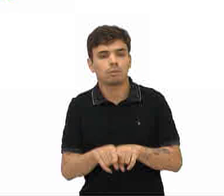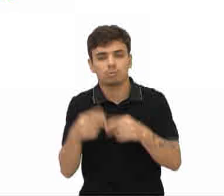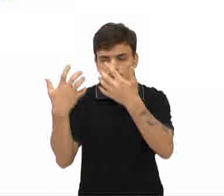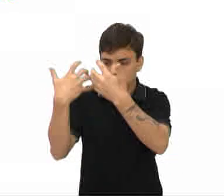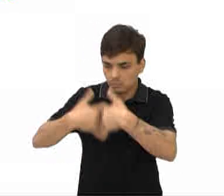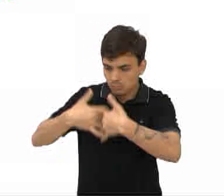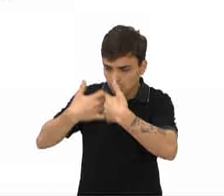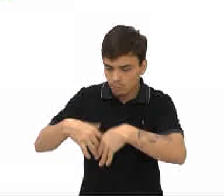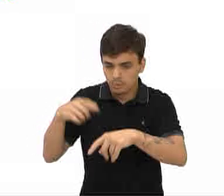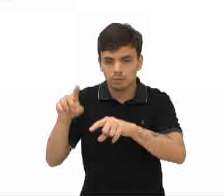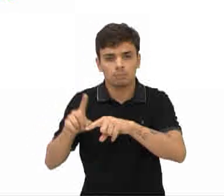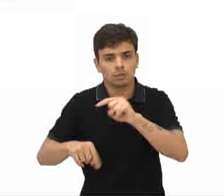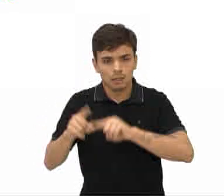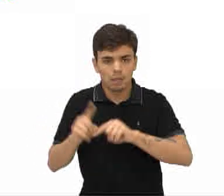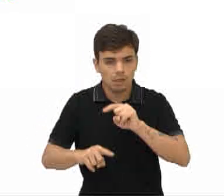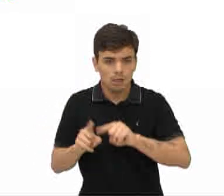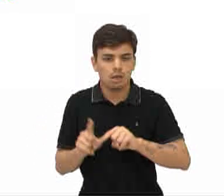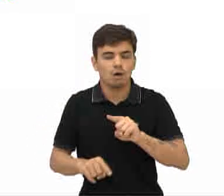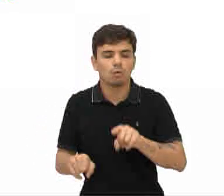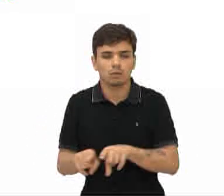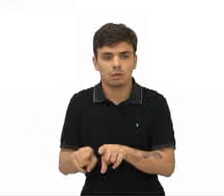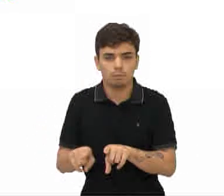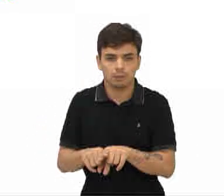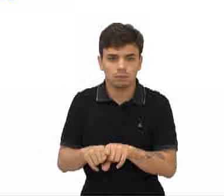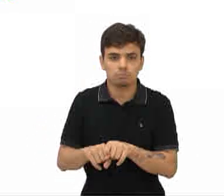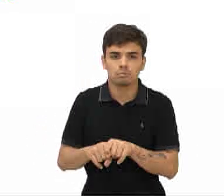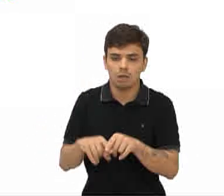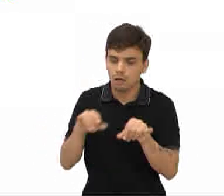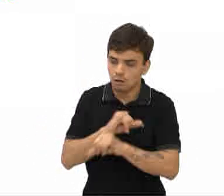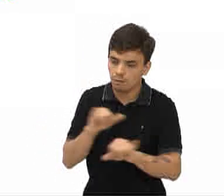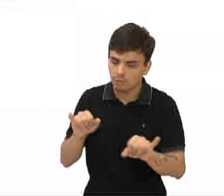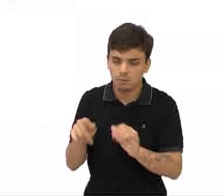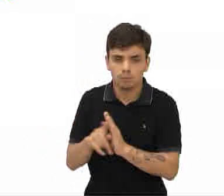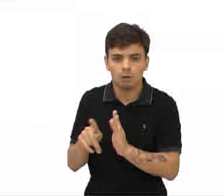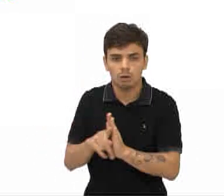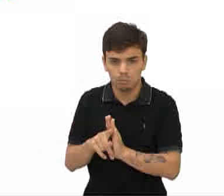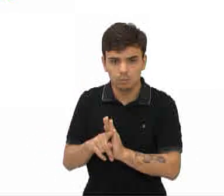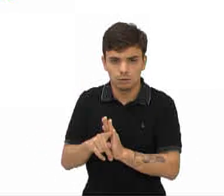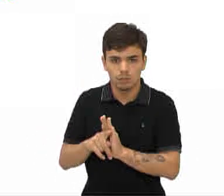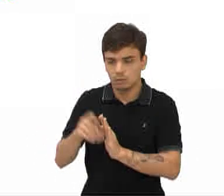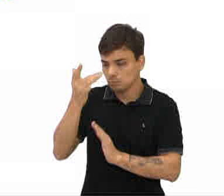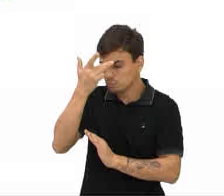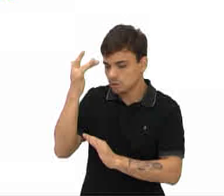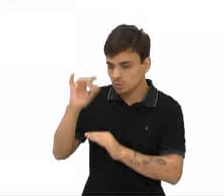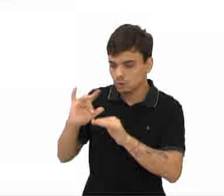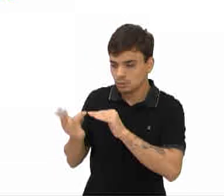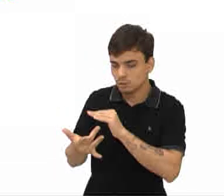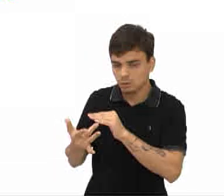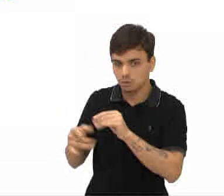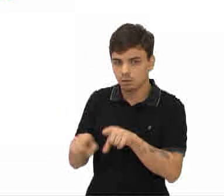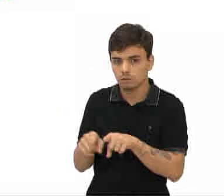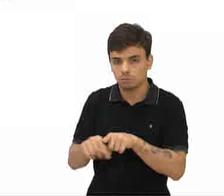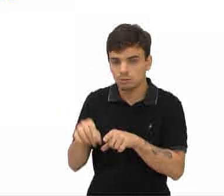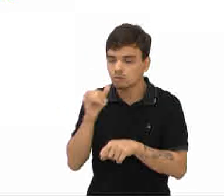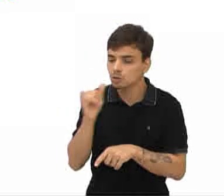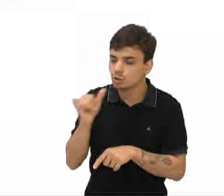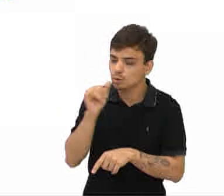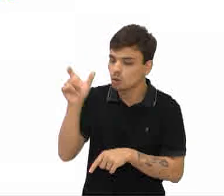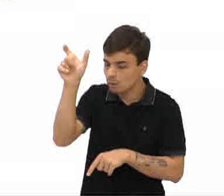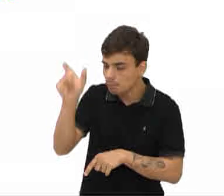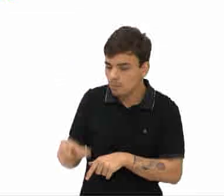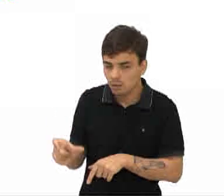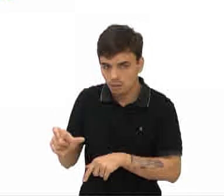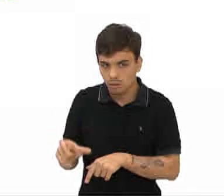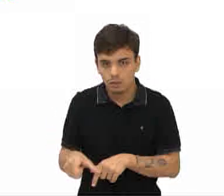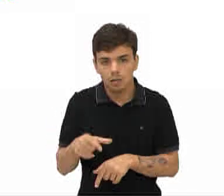inteligentes nessas ferramentas e advirtam os internautas do perigo da alienação, sugerindo ao interlocutor criar o hábito de